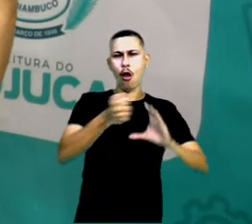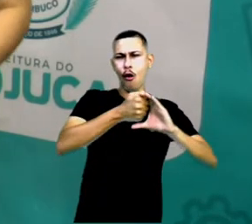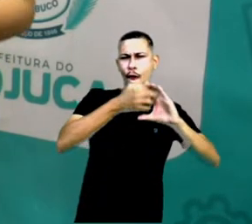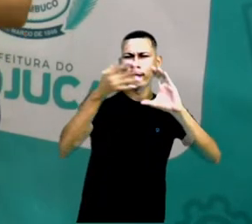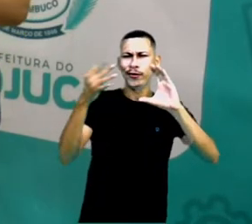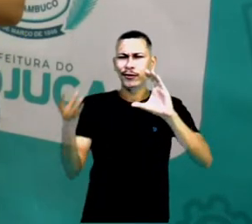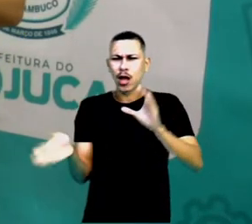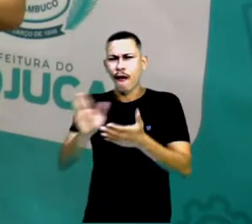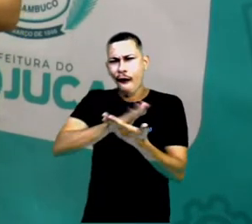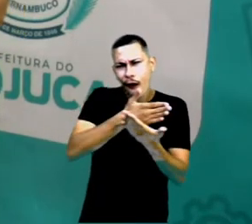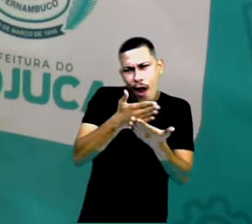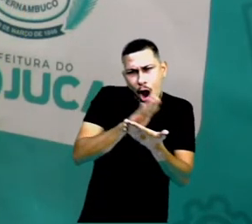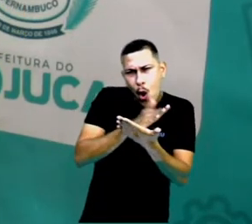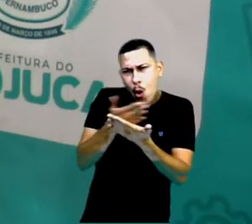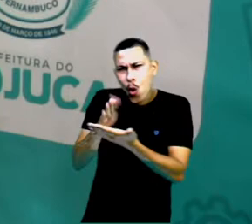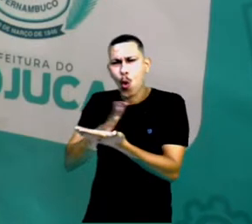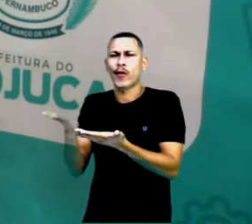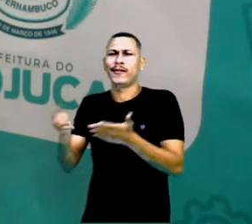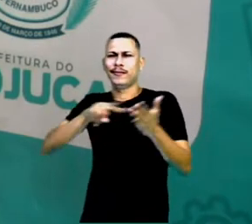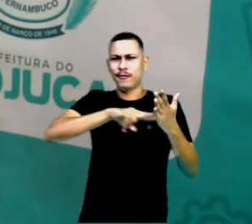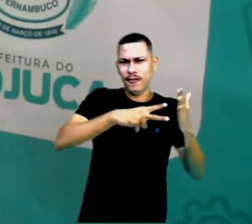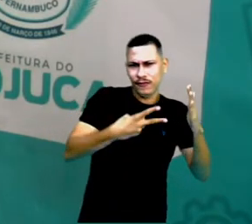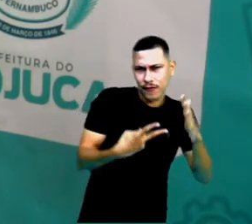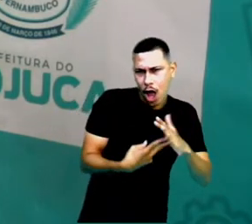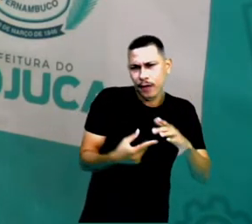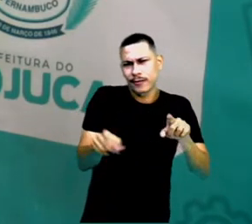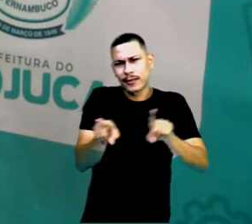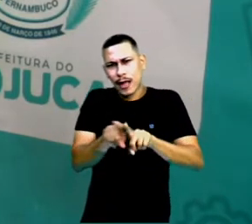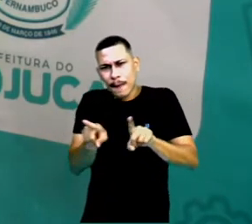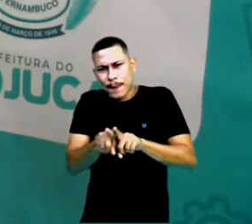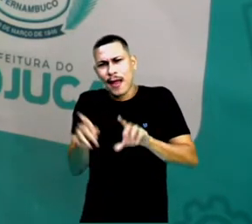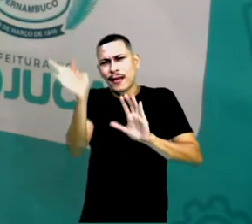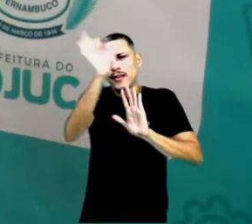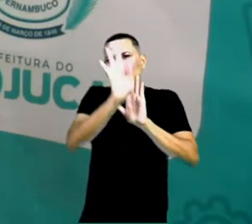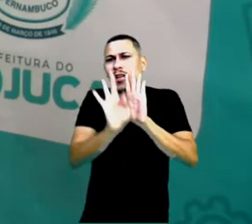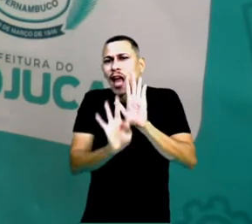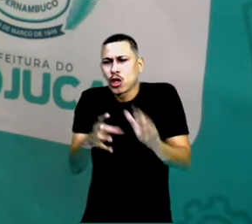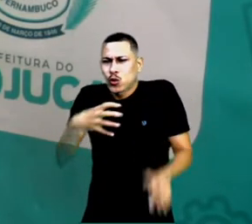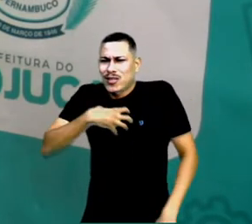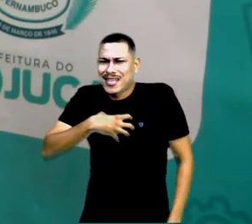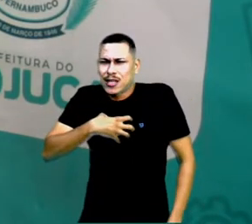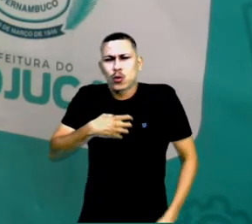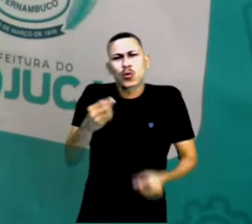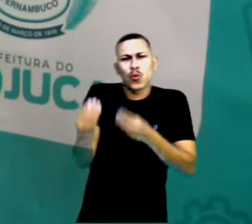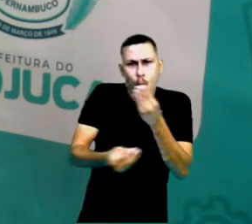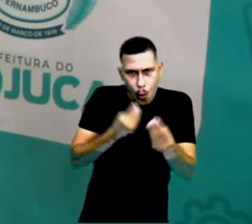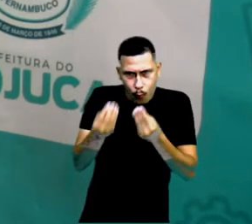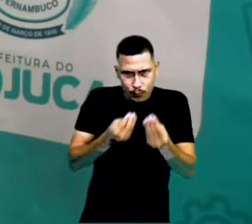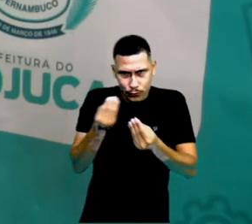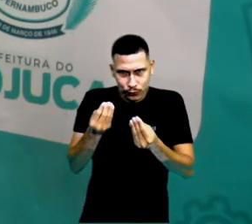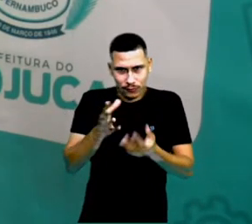características composicionais e estilísticas desses textos, ou seja, como eles são construídos, né?